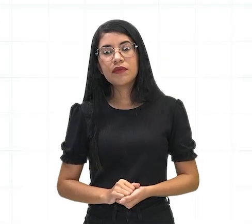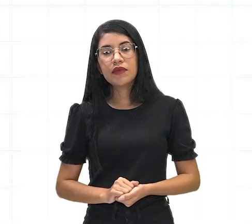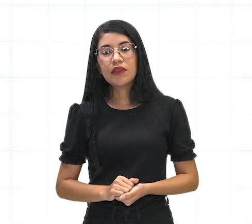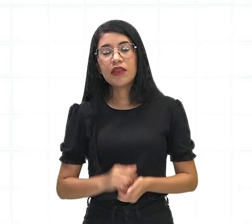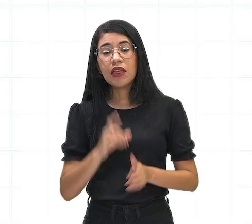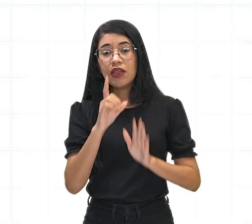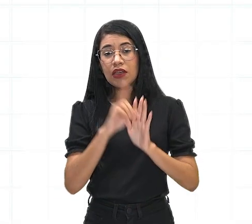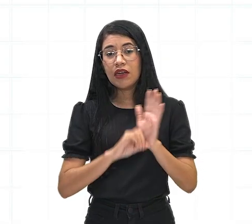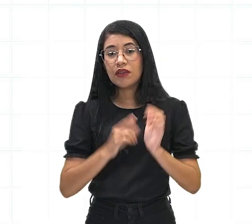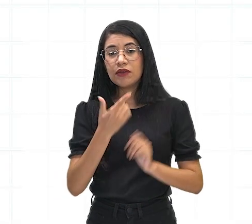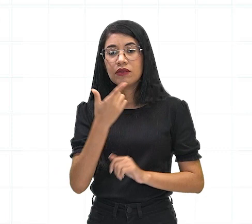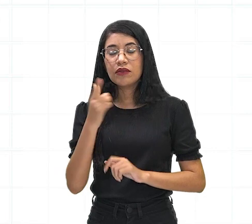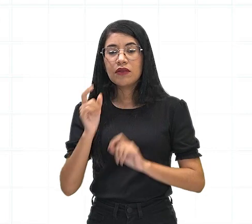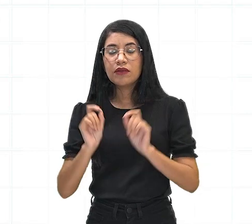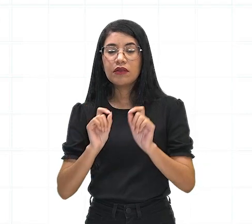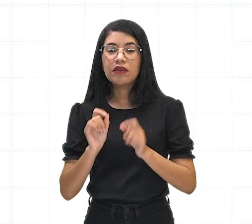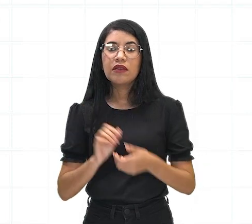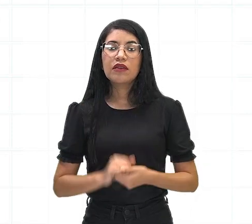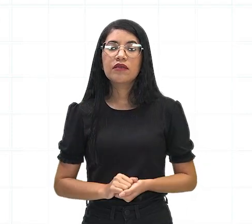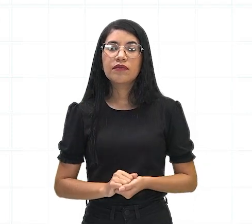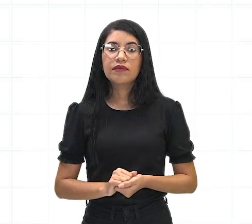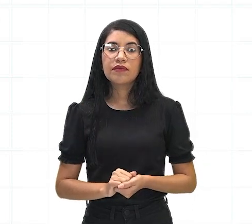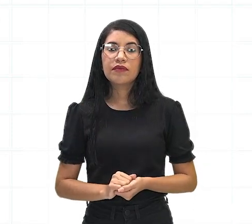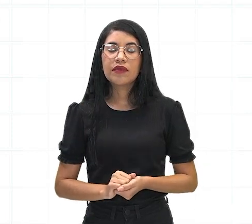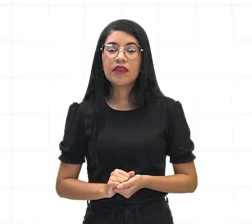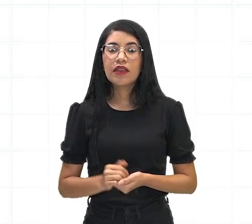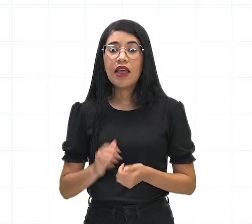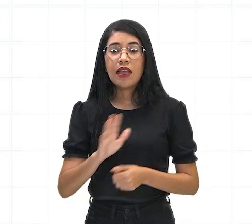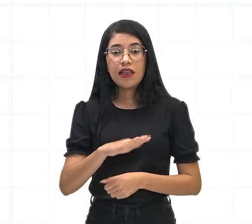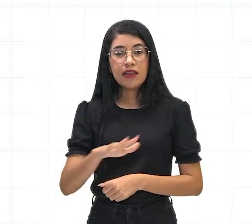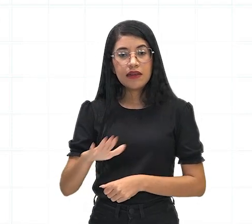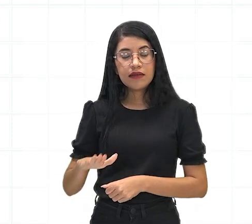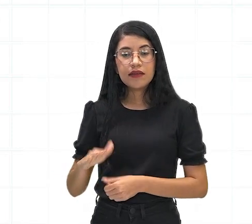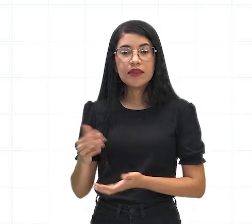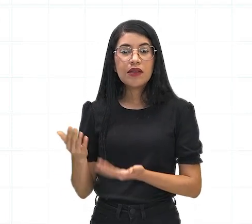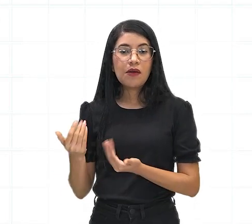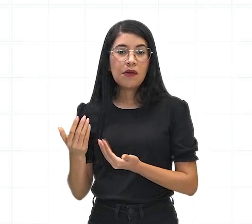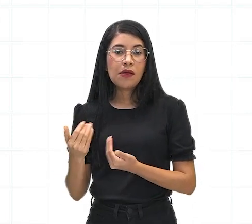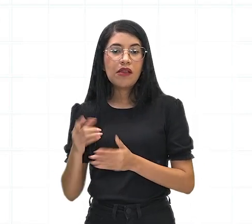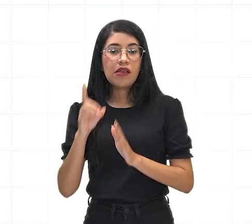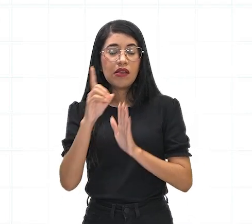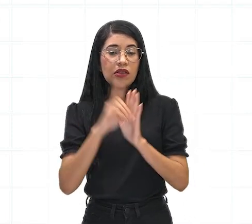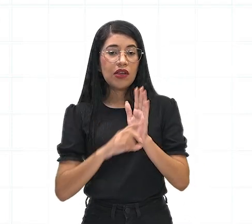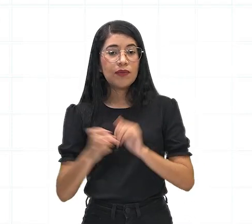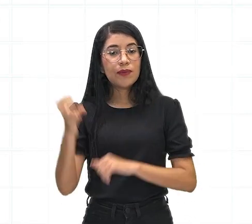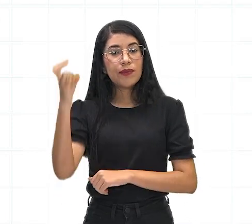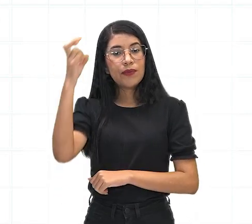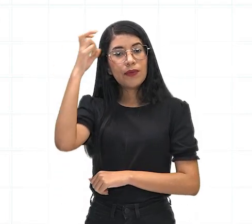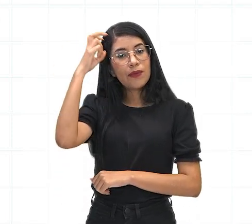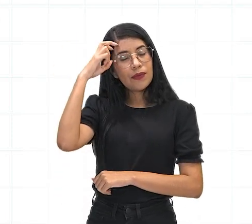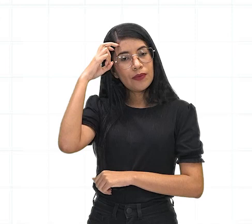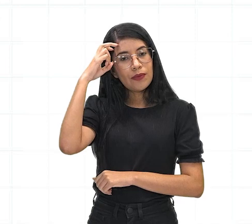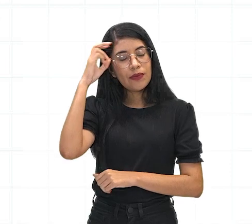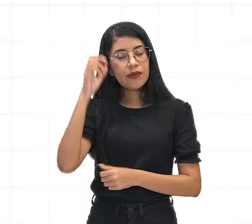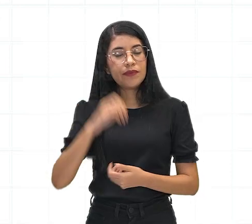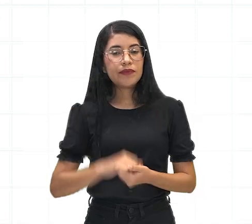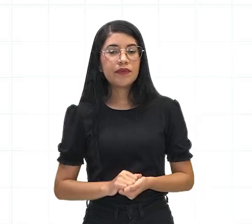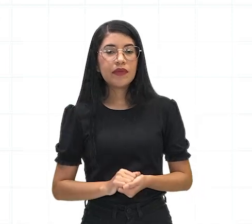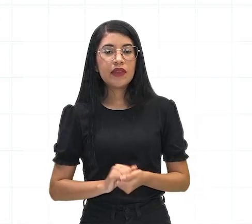como outros direitos também, nós temos aí, olha, crianças e adolescentes têm direito à cultura,